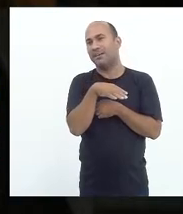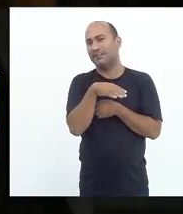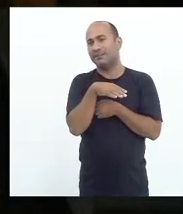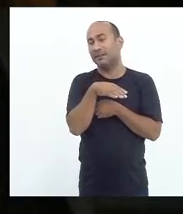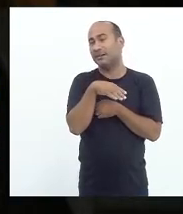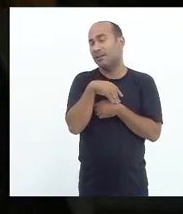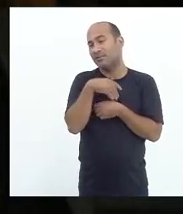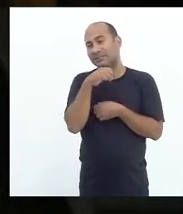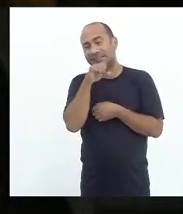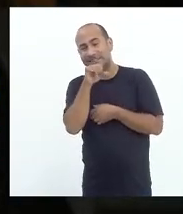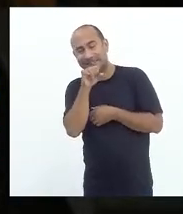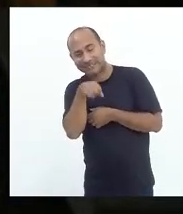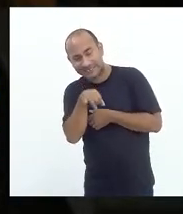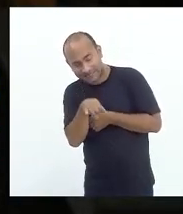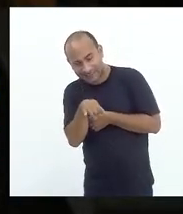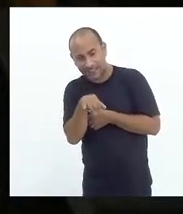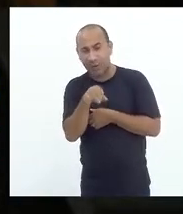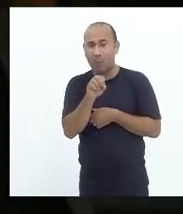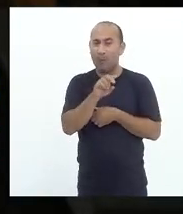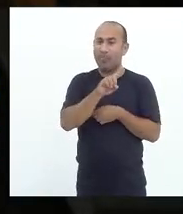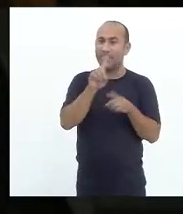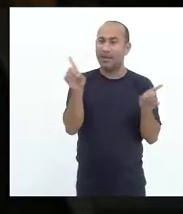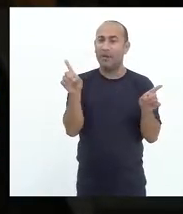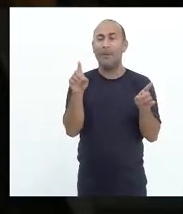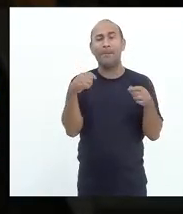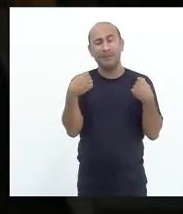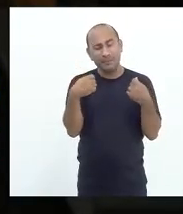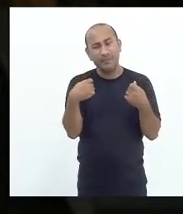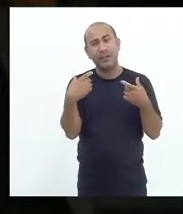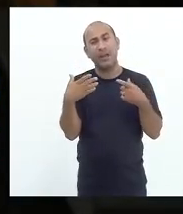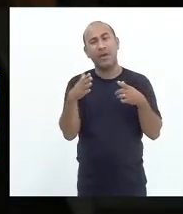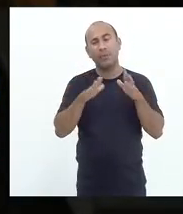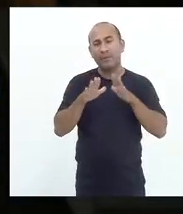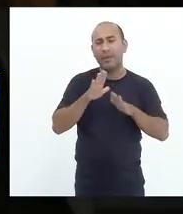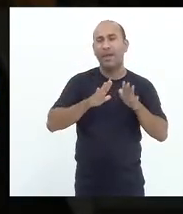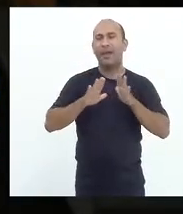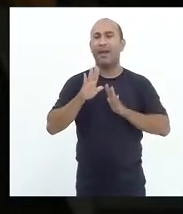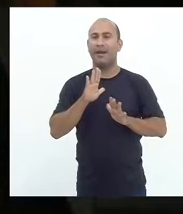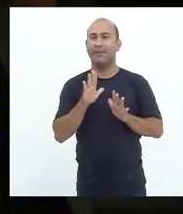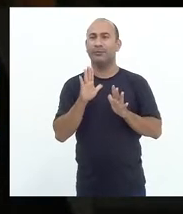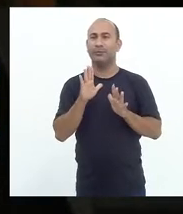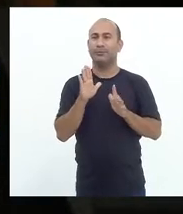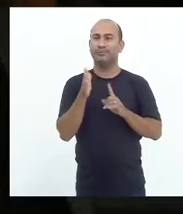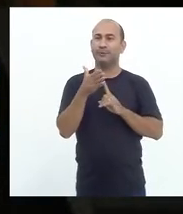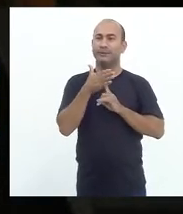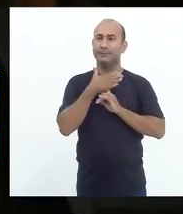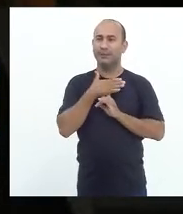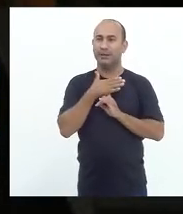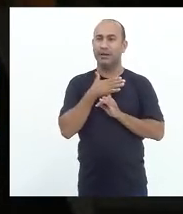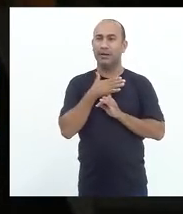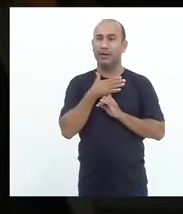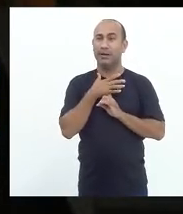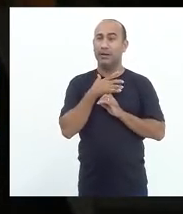não, vamos optar pela prevenção e não pelo desafio.